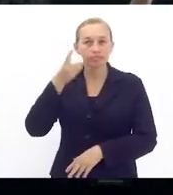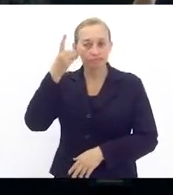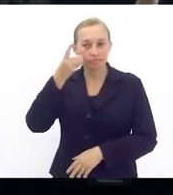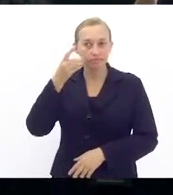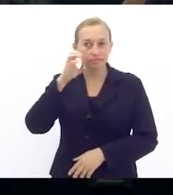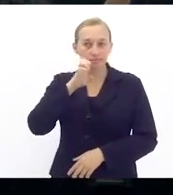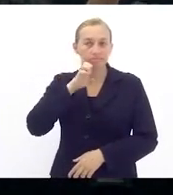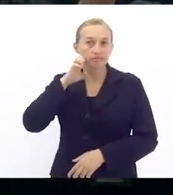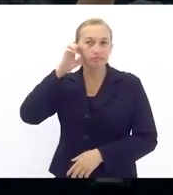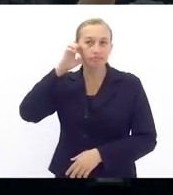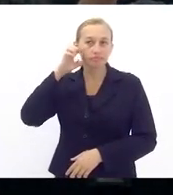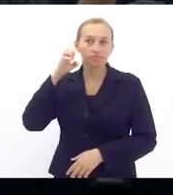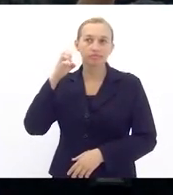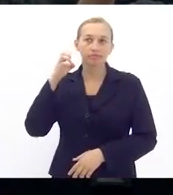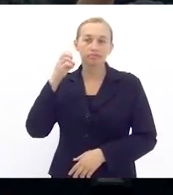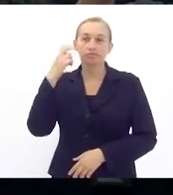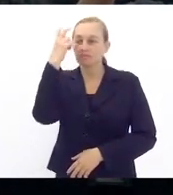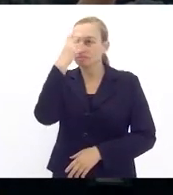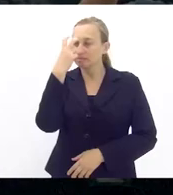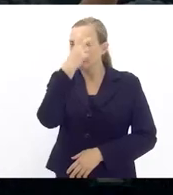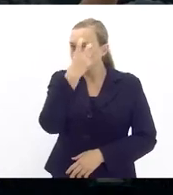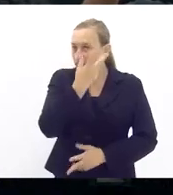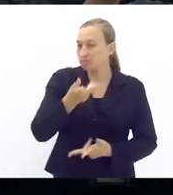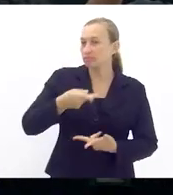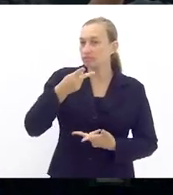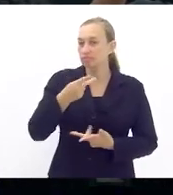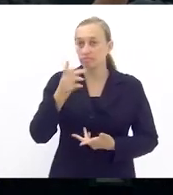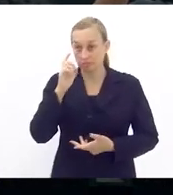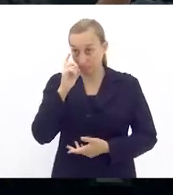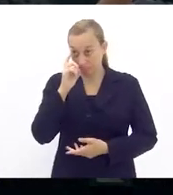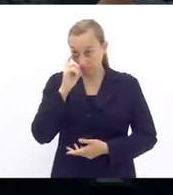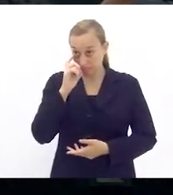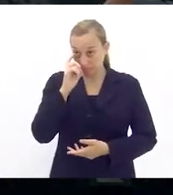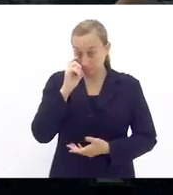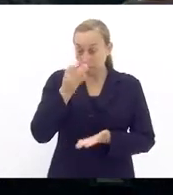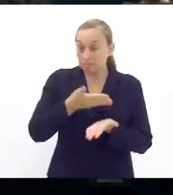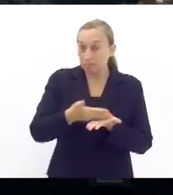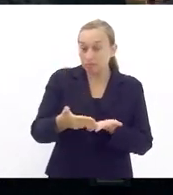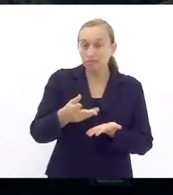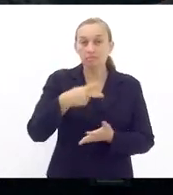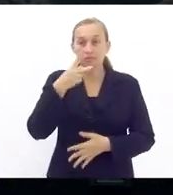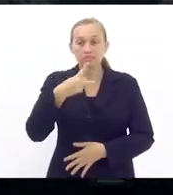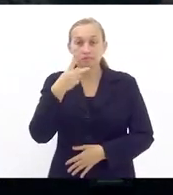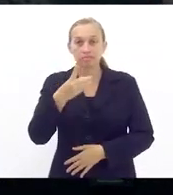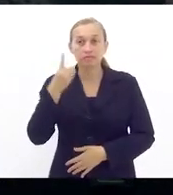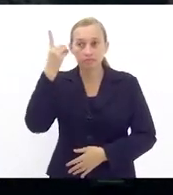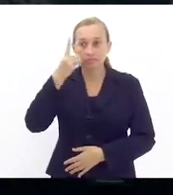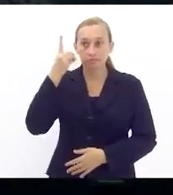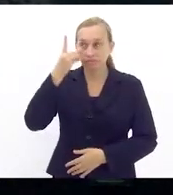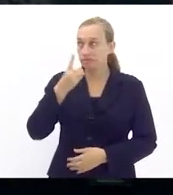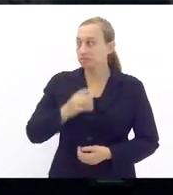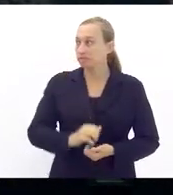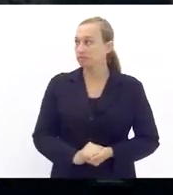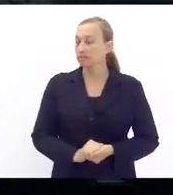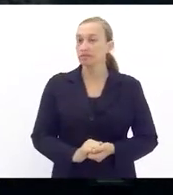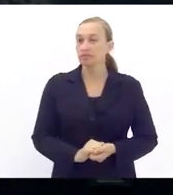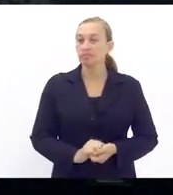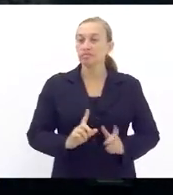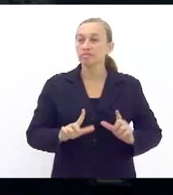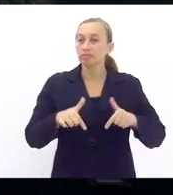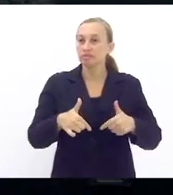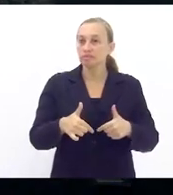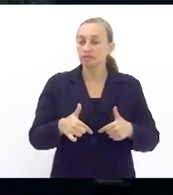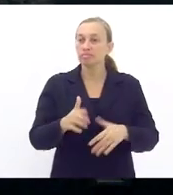da boa tarde né E aí a gente começa a falar deputada ações que